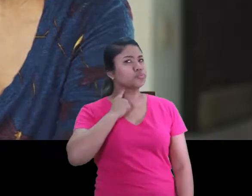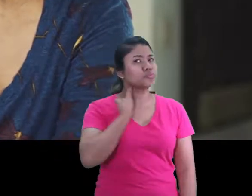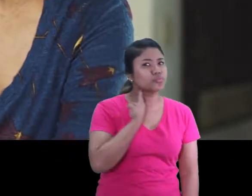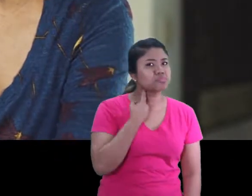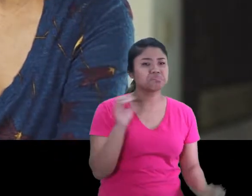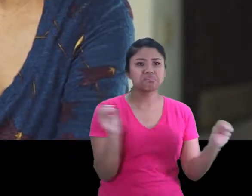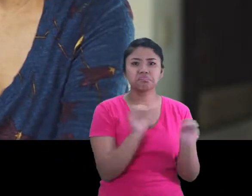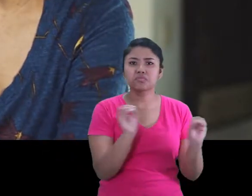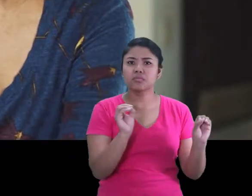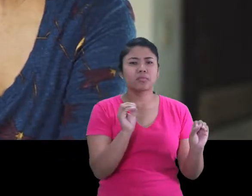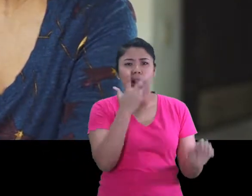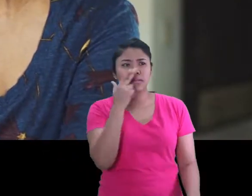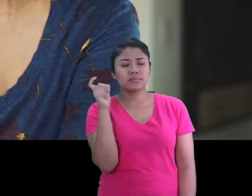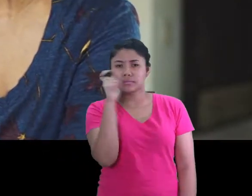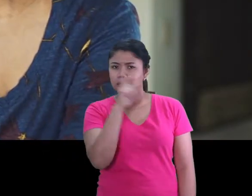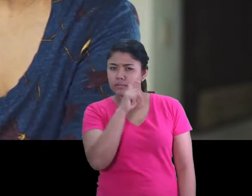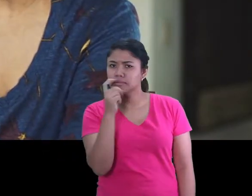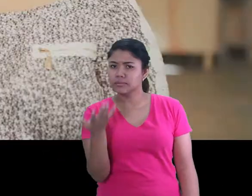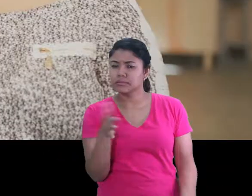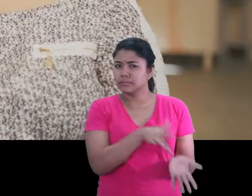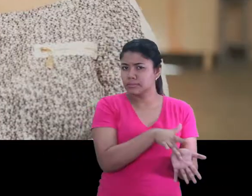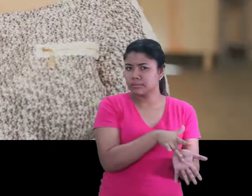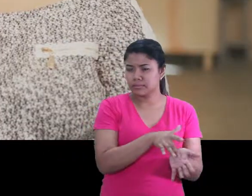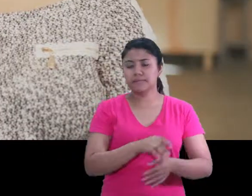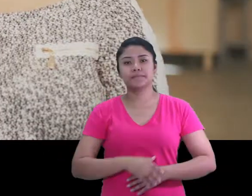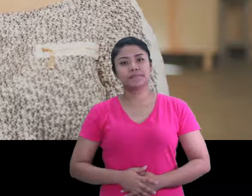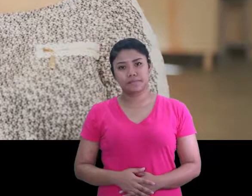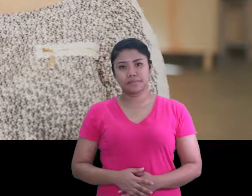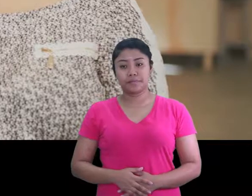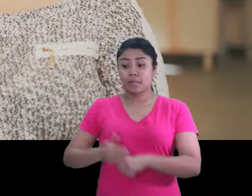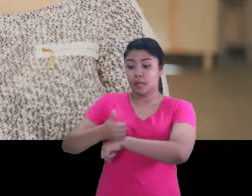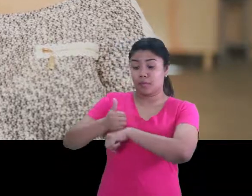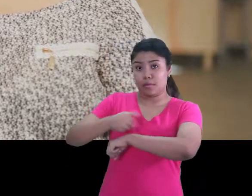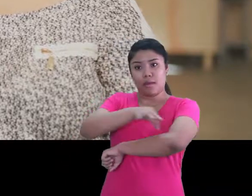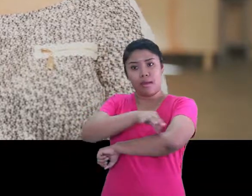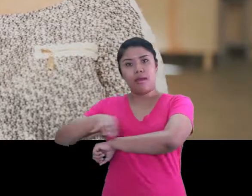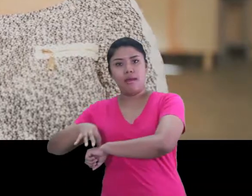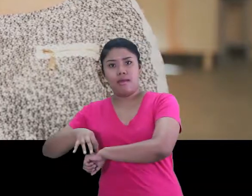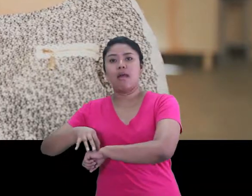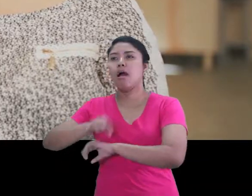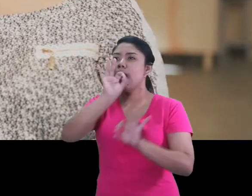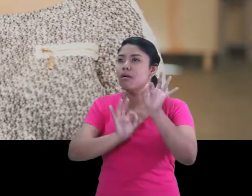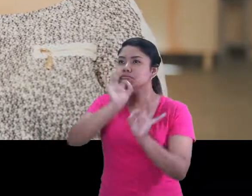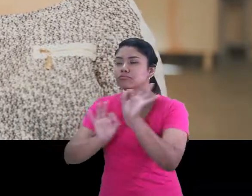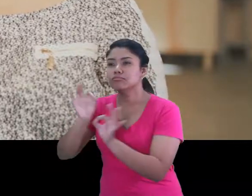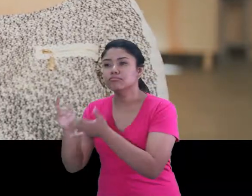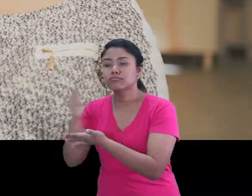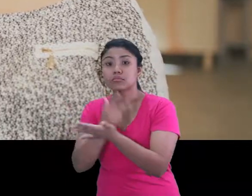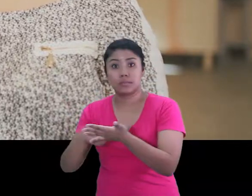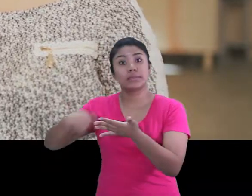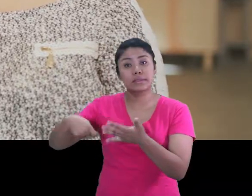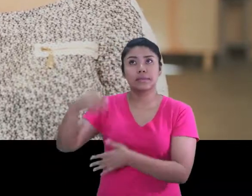nunca está sujo. É sempre mentira. O arquiteto, para ele projetar um espaço, ele deve entender da proposta